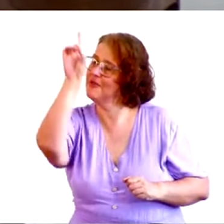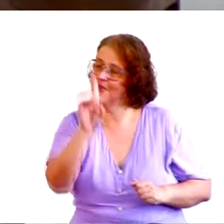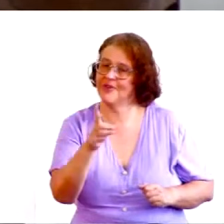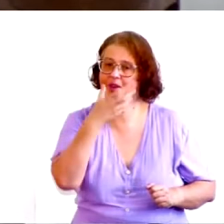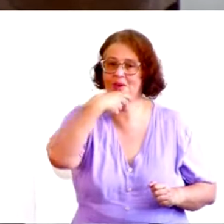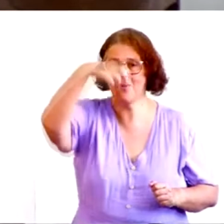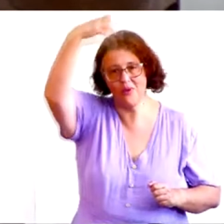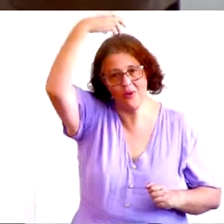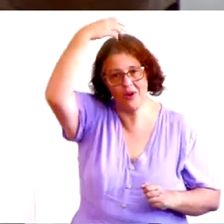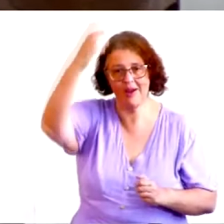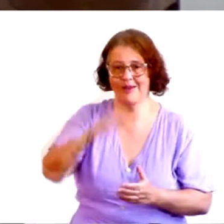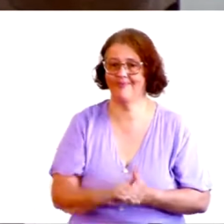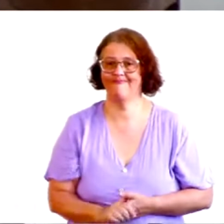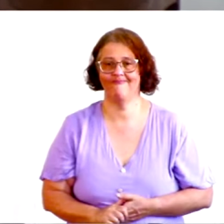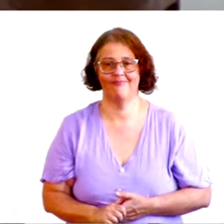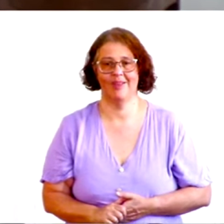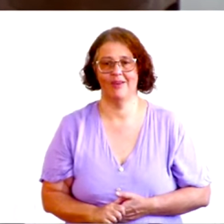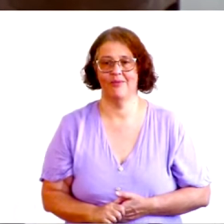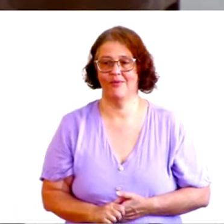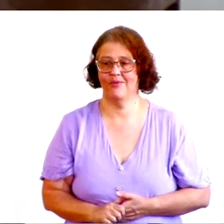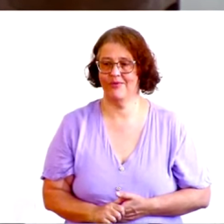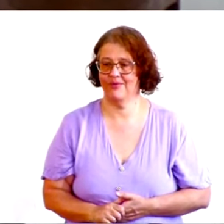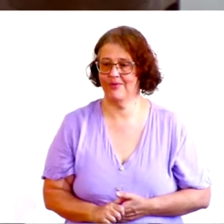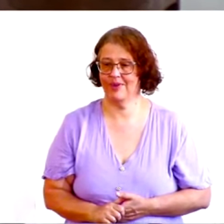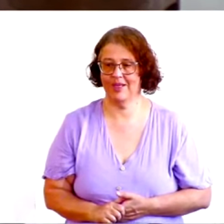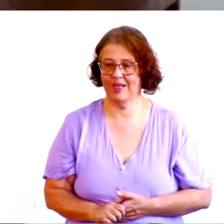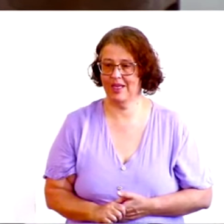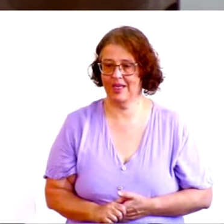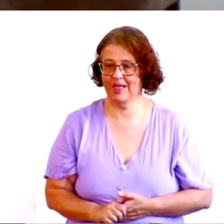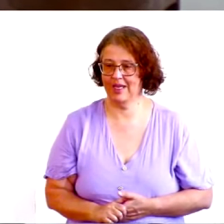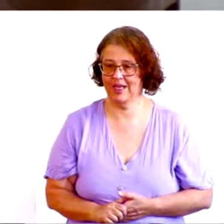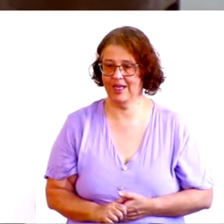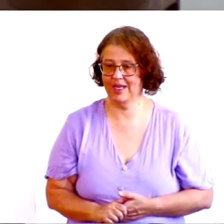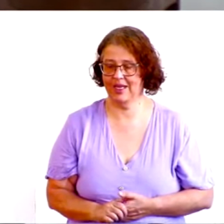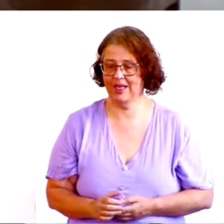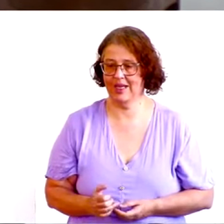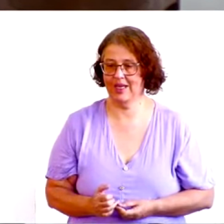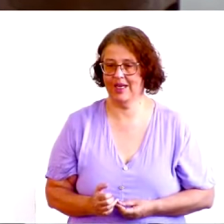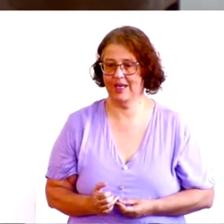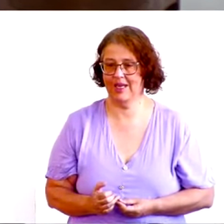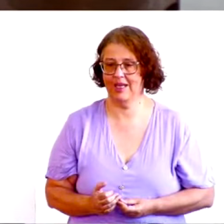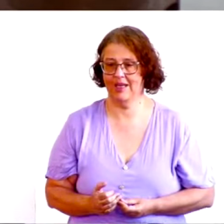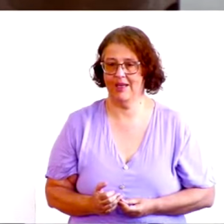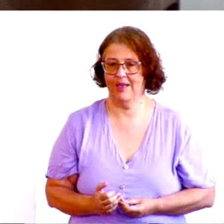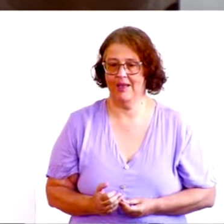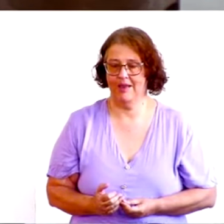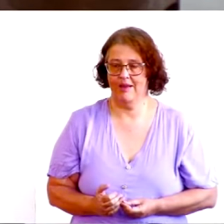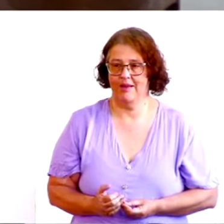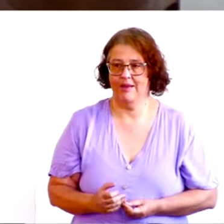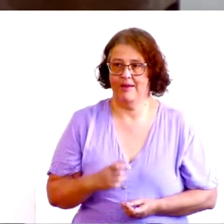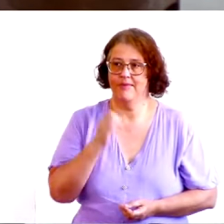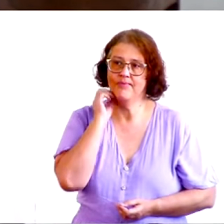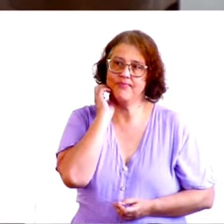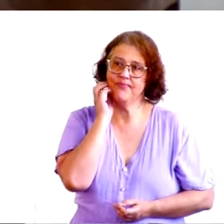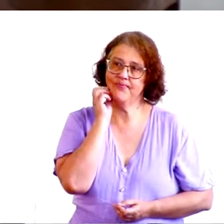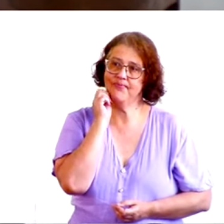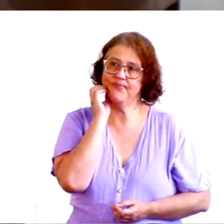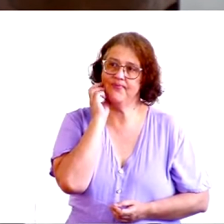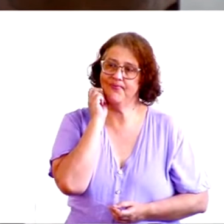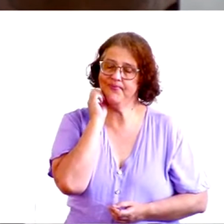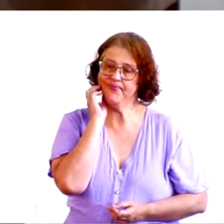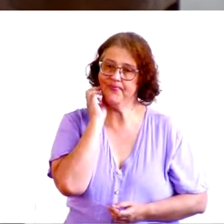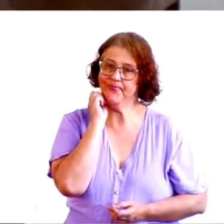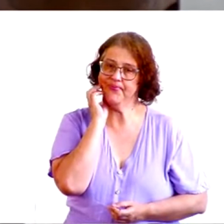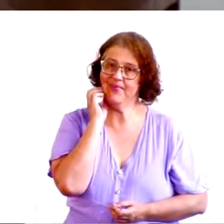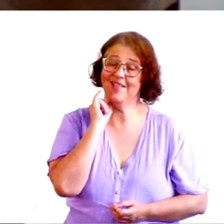vida porventura porventura exigir alguém entre nós nessa manhã que o Senhor Jesus Cristo ainda não é o seu